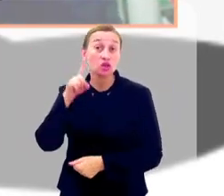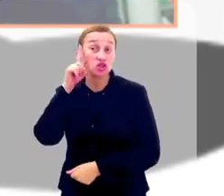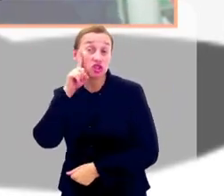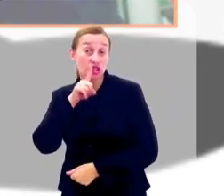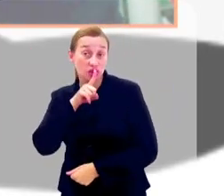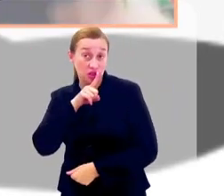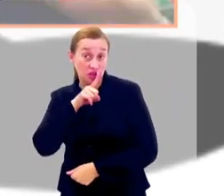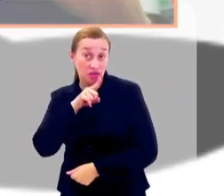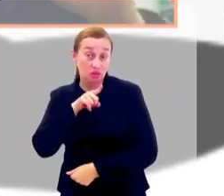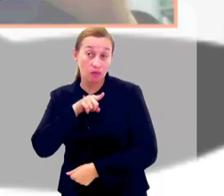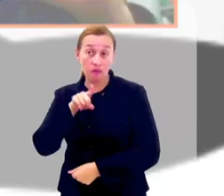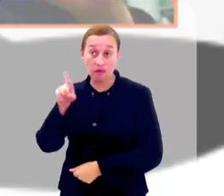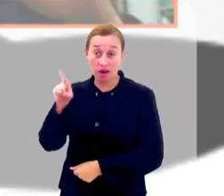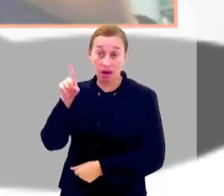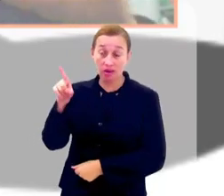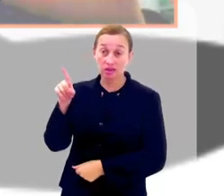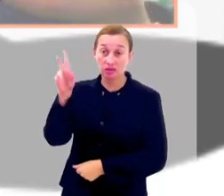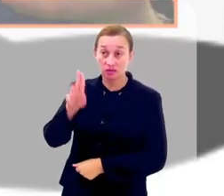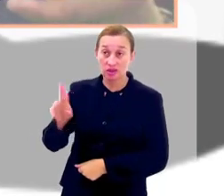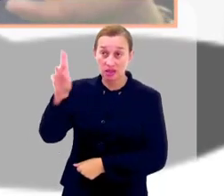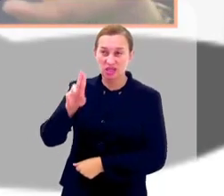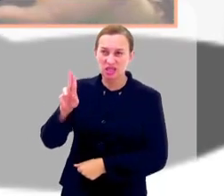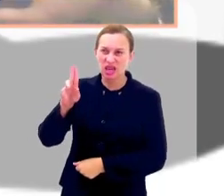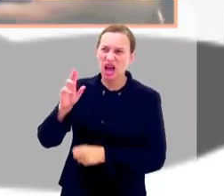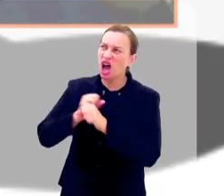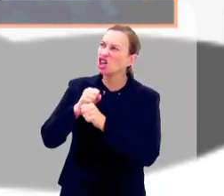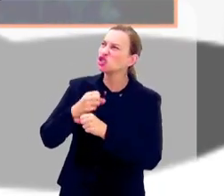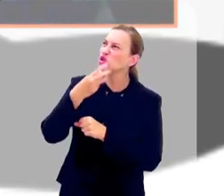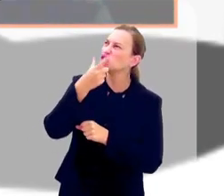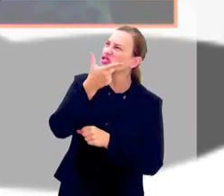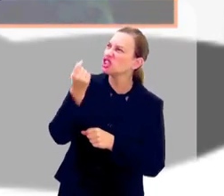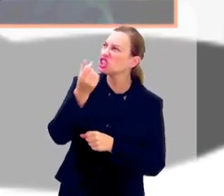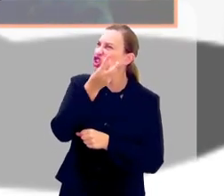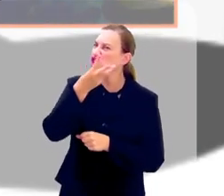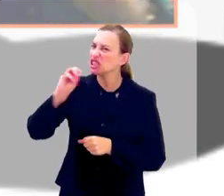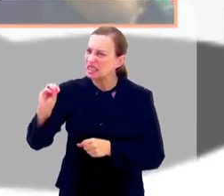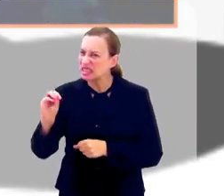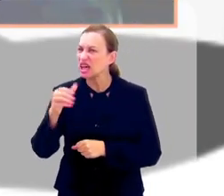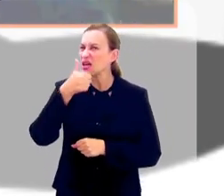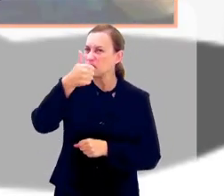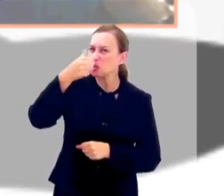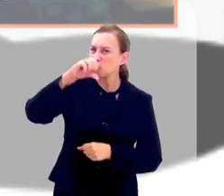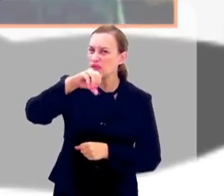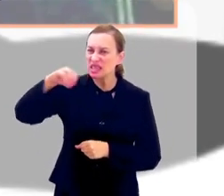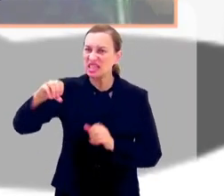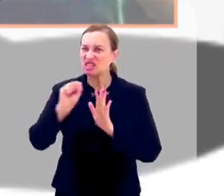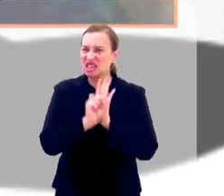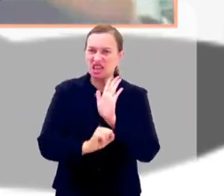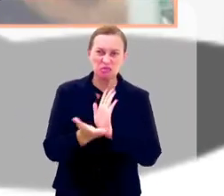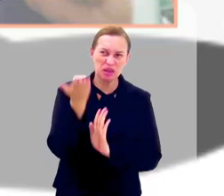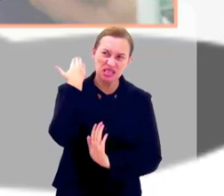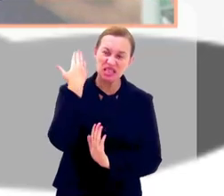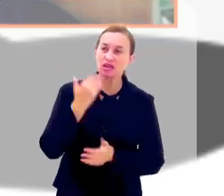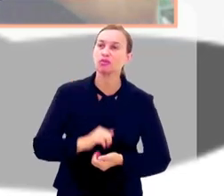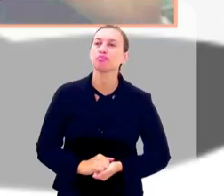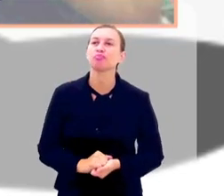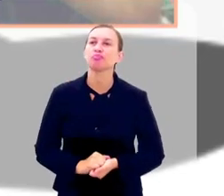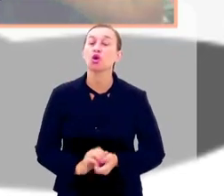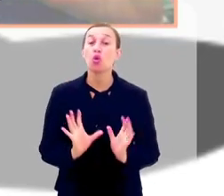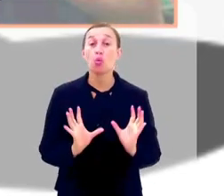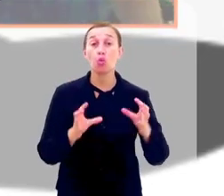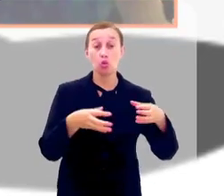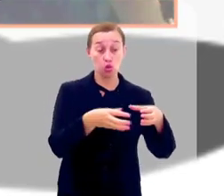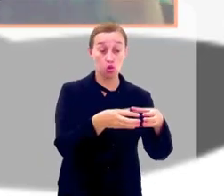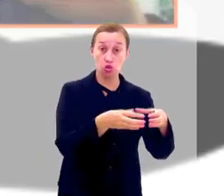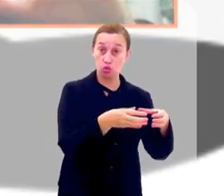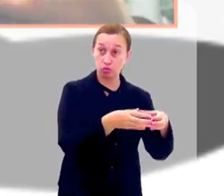Harvard. Naquela época, isso era anos 20 e 30, 1900, século passado. Pegaram